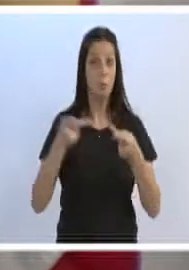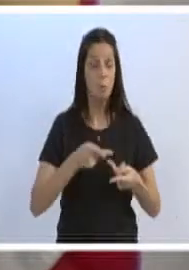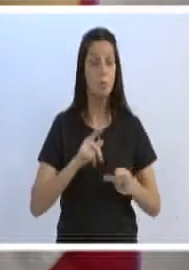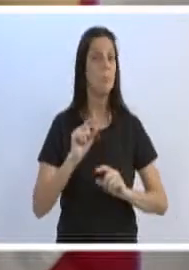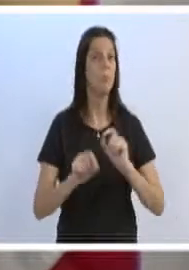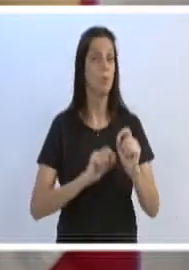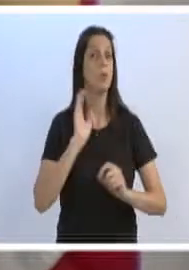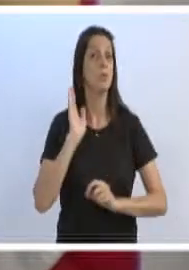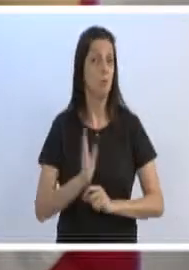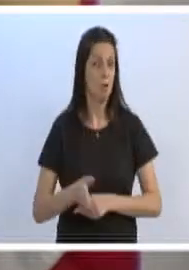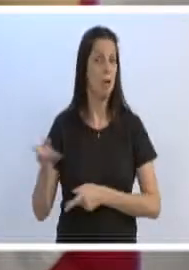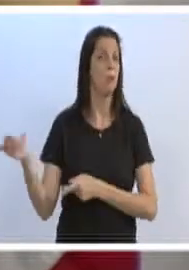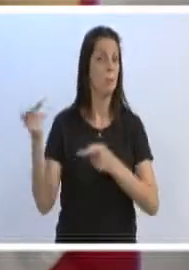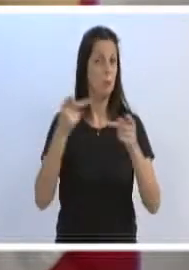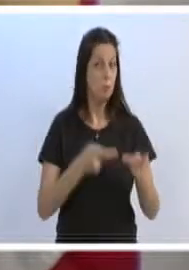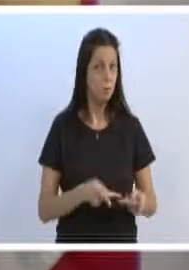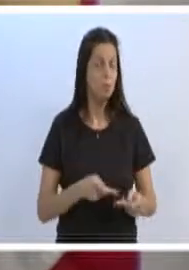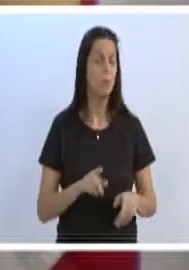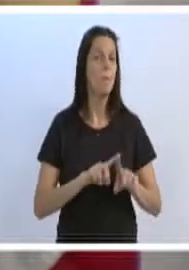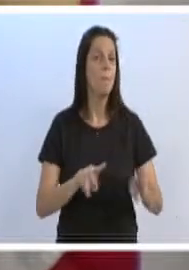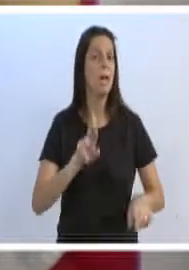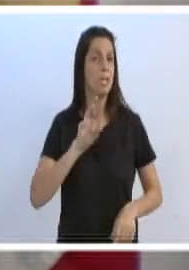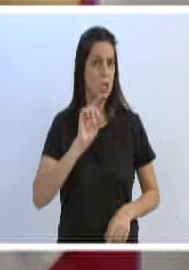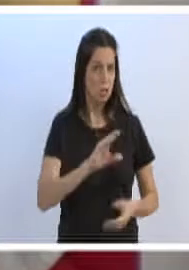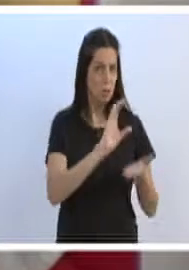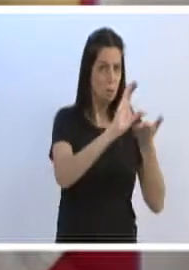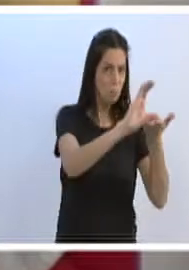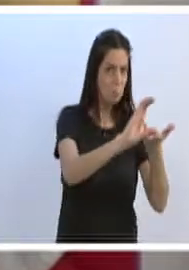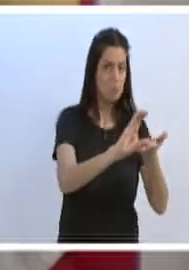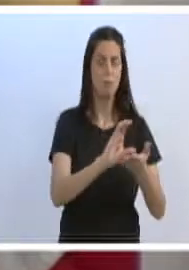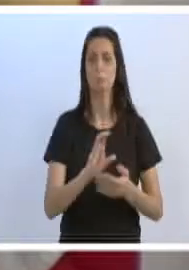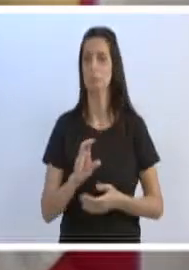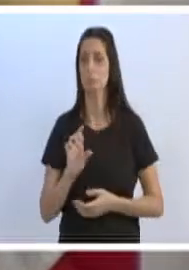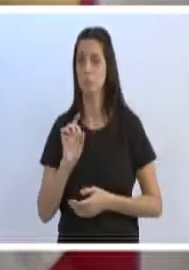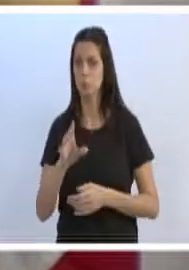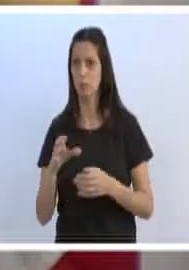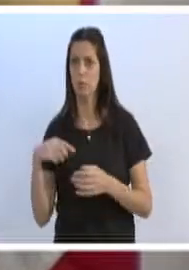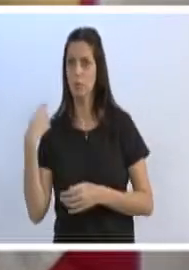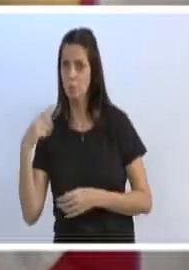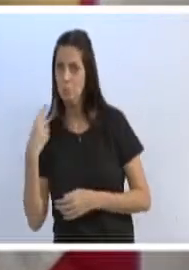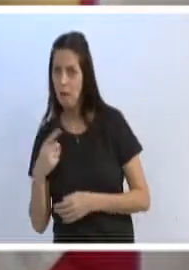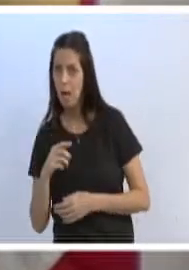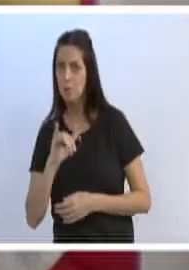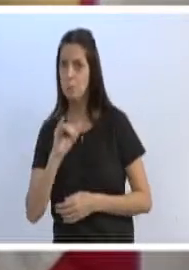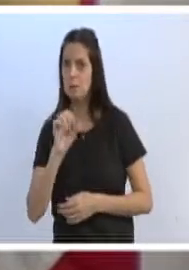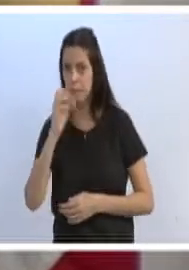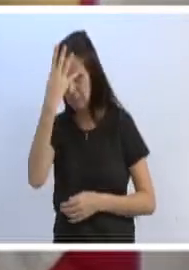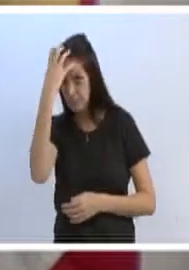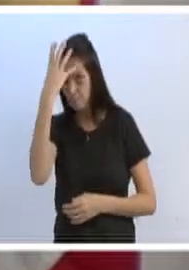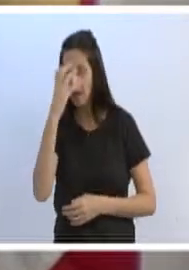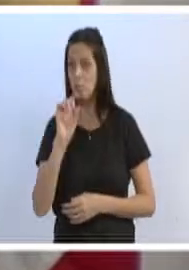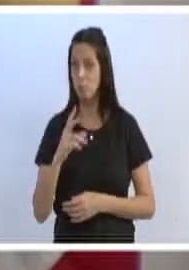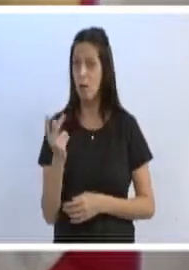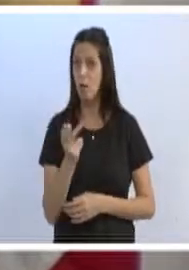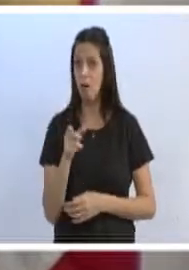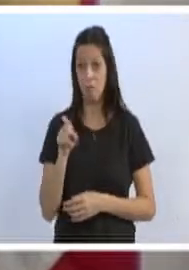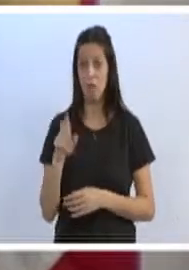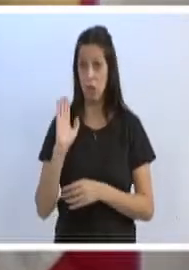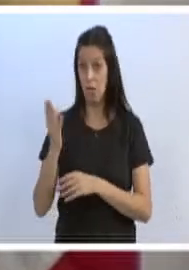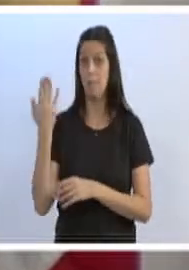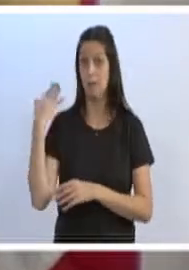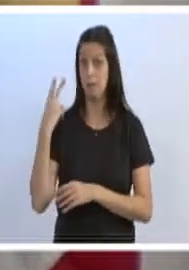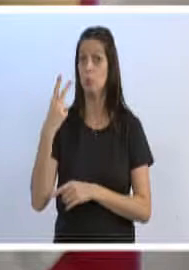estendido não só a comissão nem a deputado somente o deputado ismael que esteve presente aqui duas vezes dão